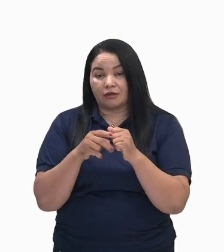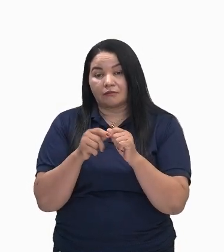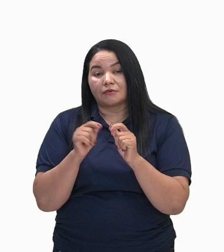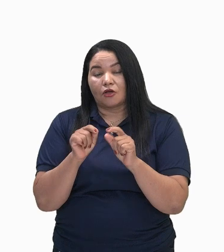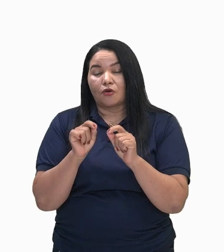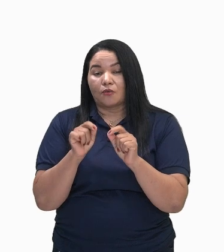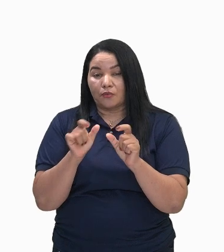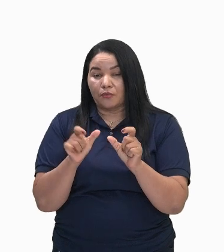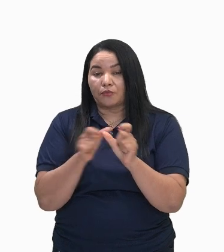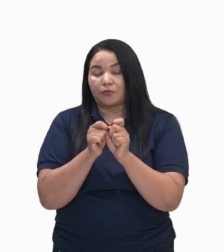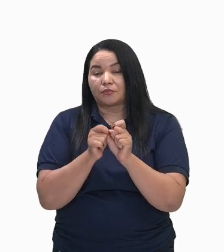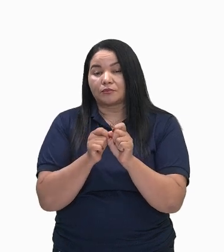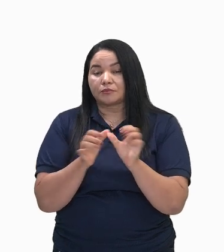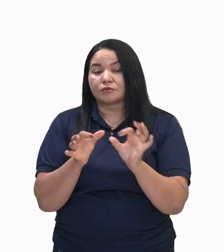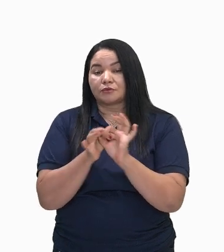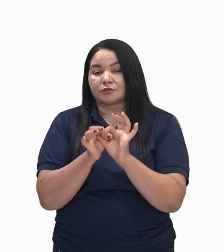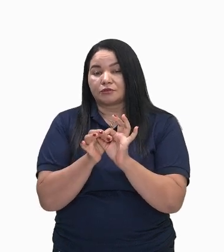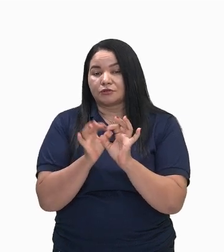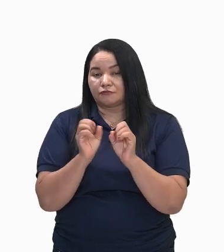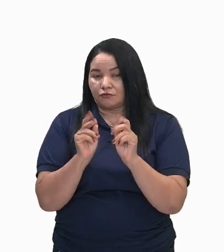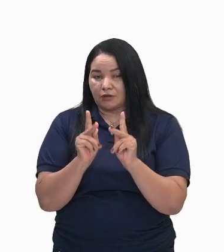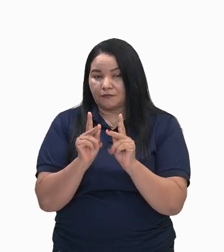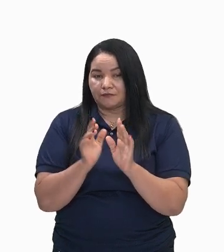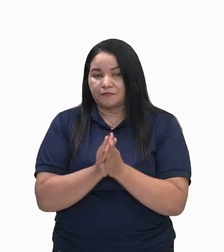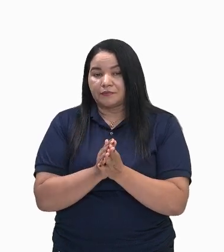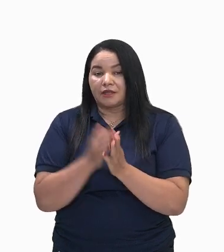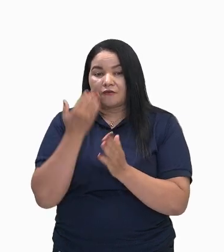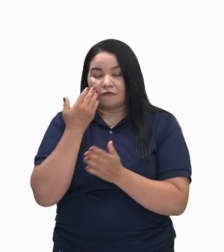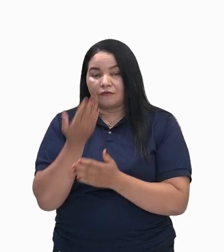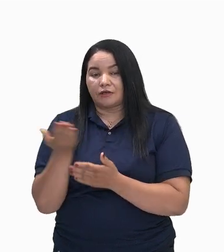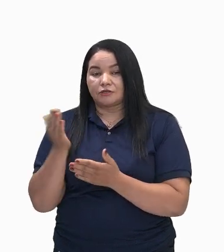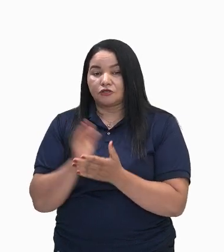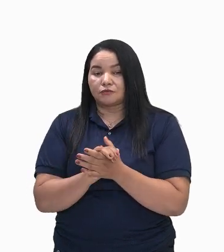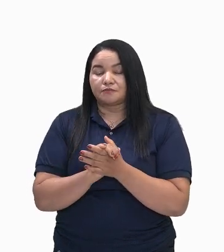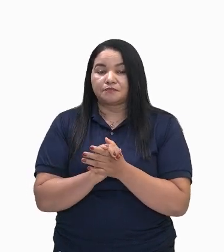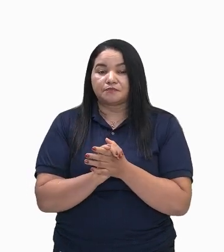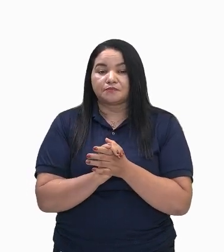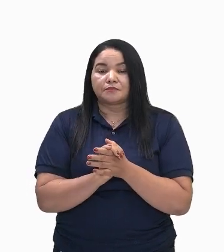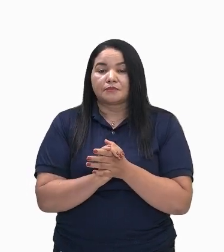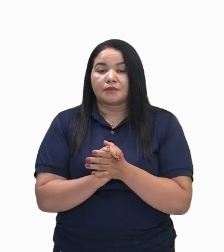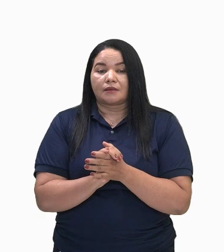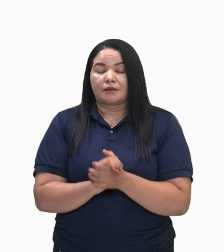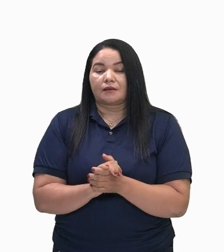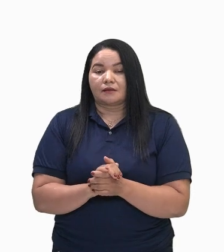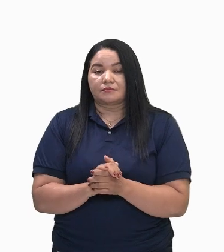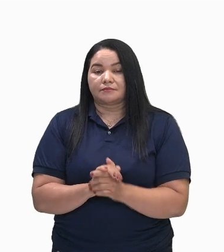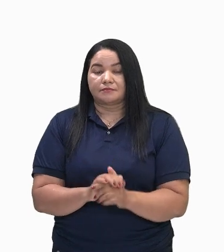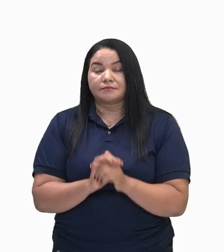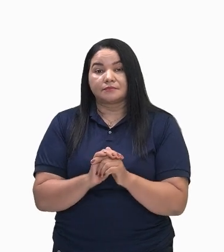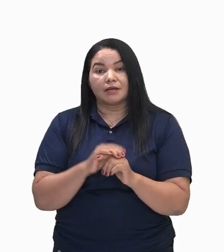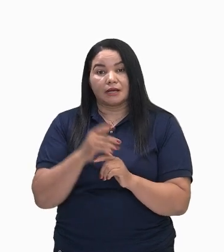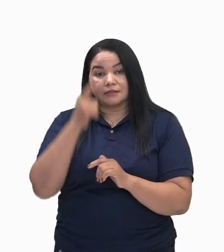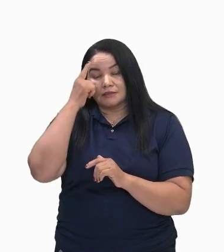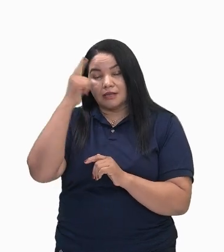como conjunções. Olha só esses exemplos. Nós temos, então, adição, né?